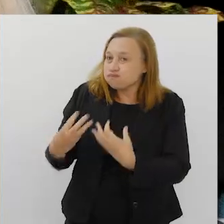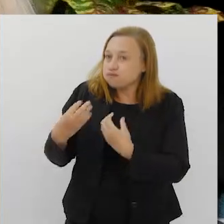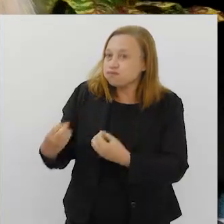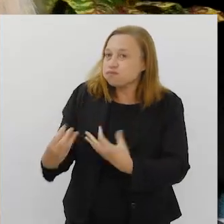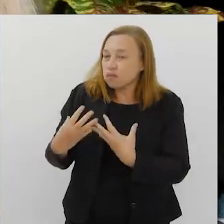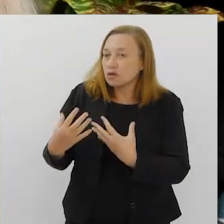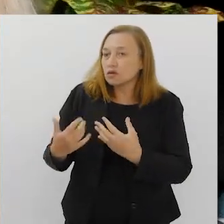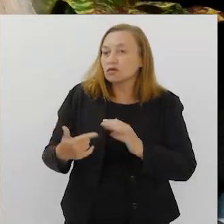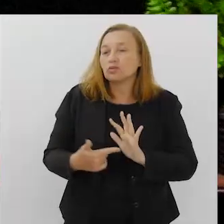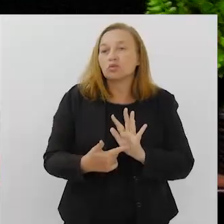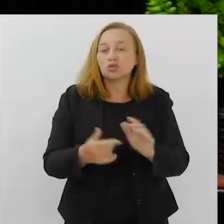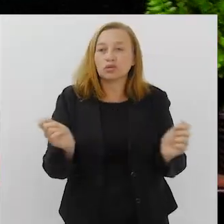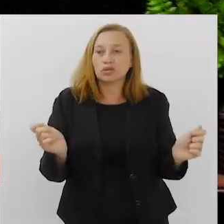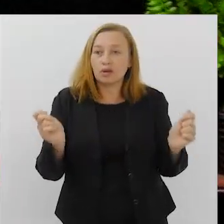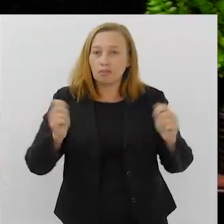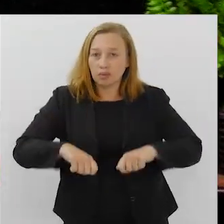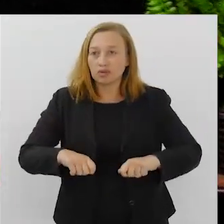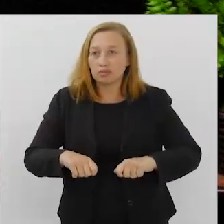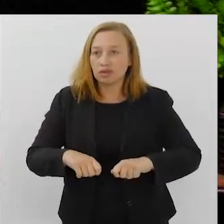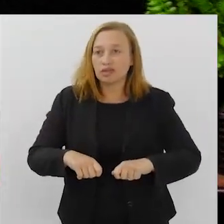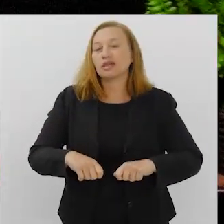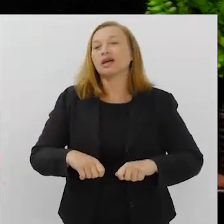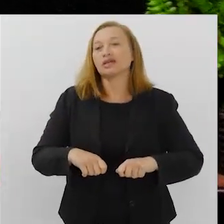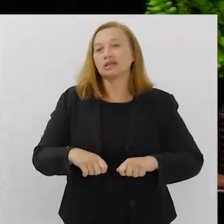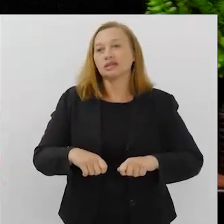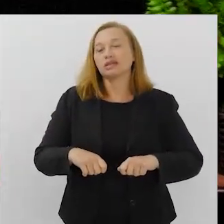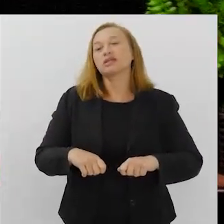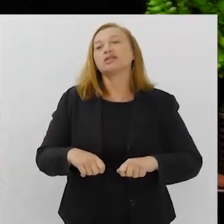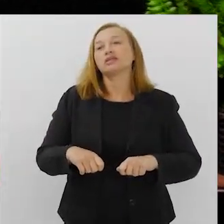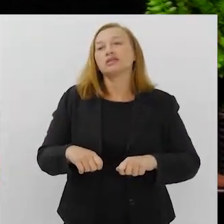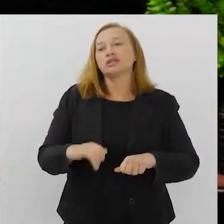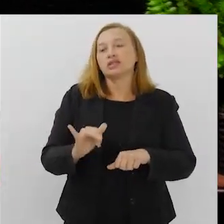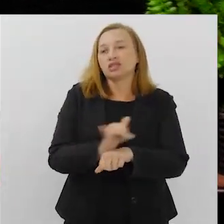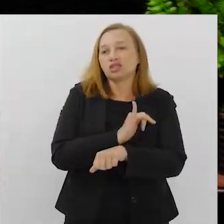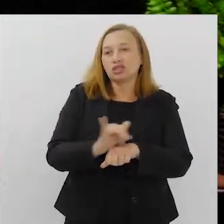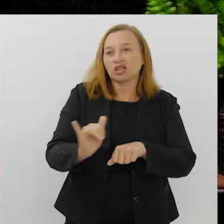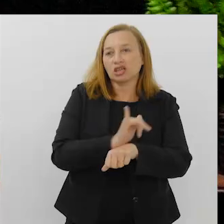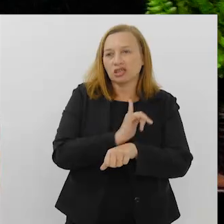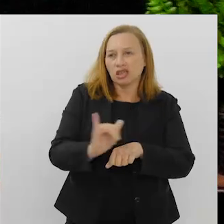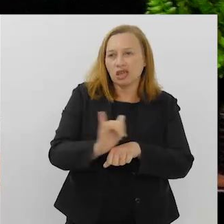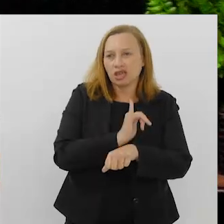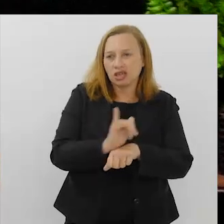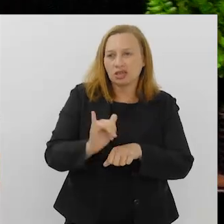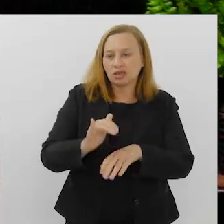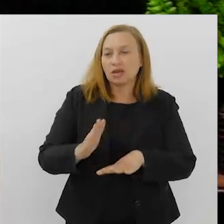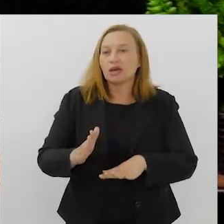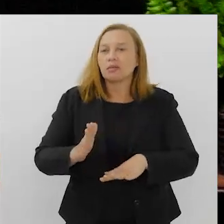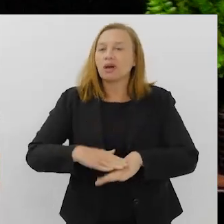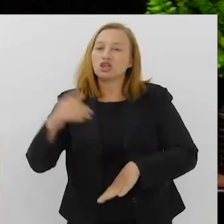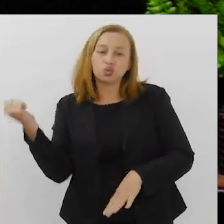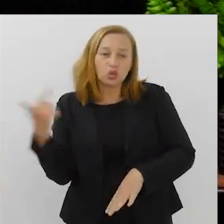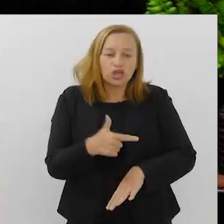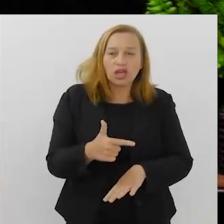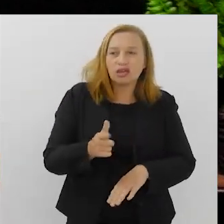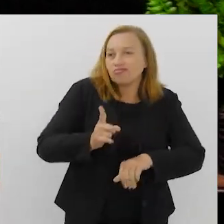nos colocou aí essas possibilidades para